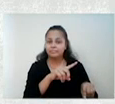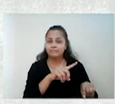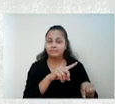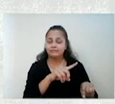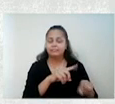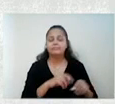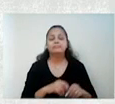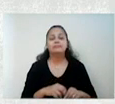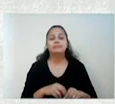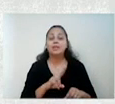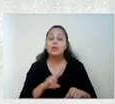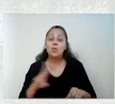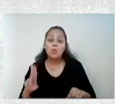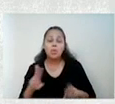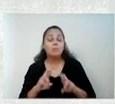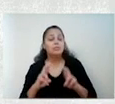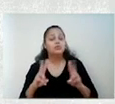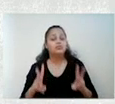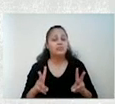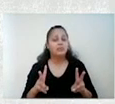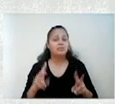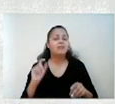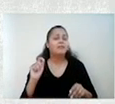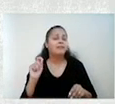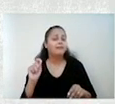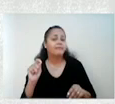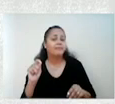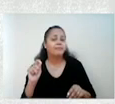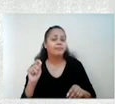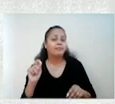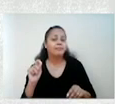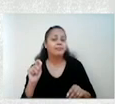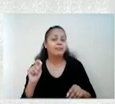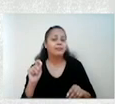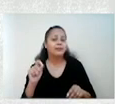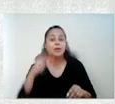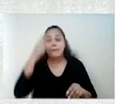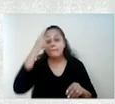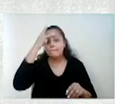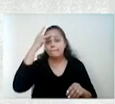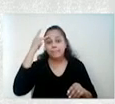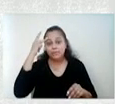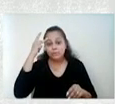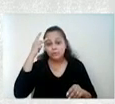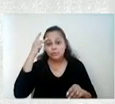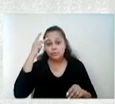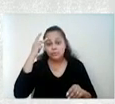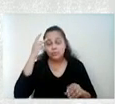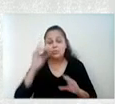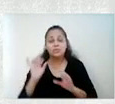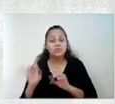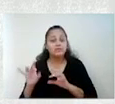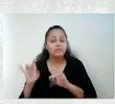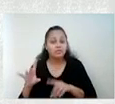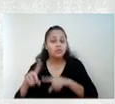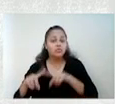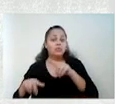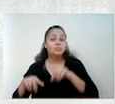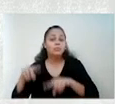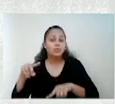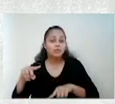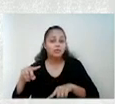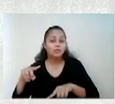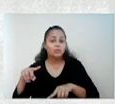bufarinheiros. Né? Quem eram os bufarinheiros? Eram comerciantes que negociavam objetos de pequeno